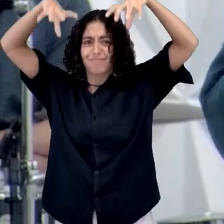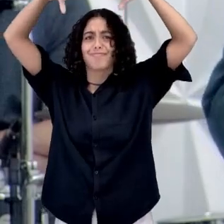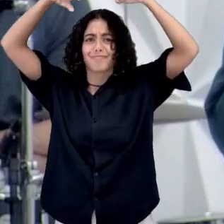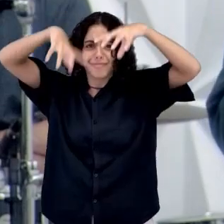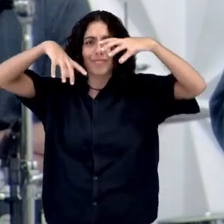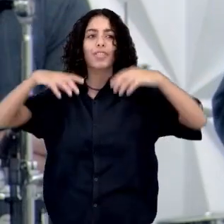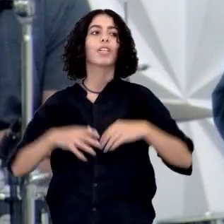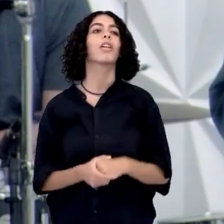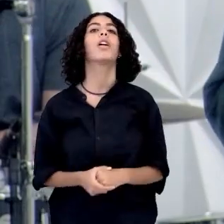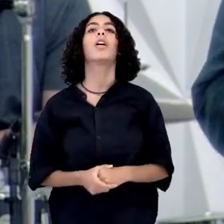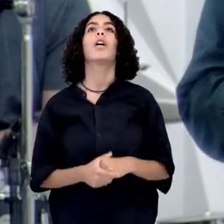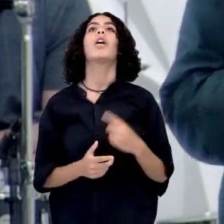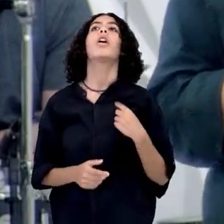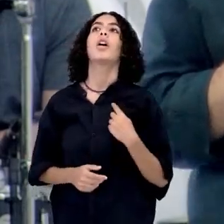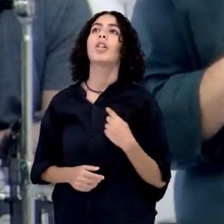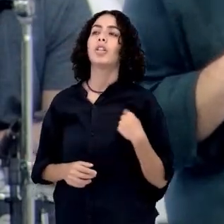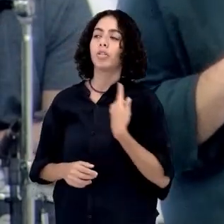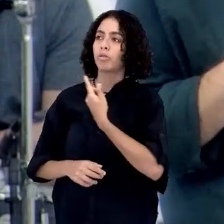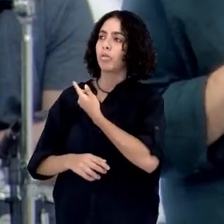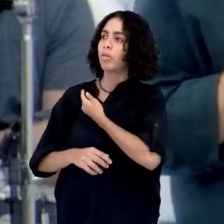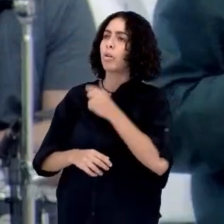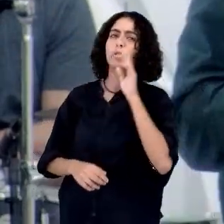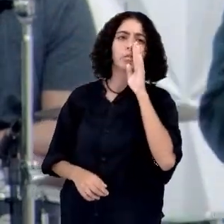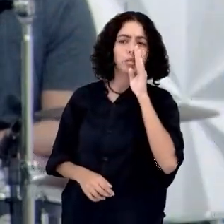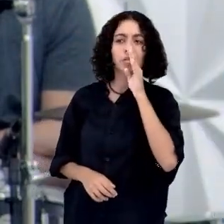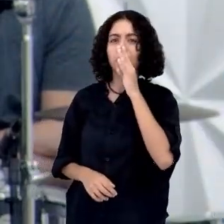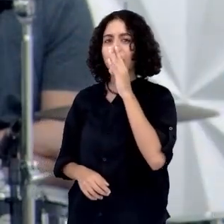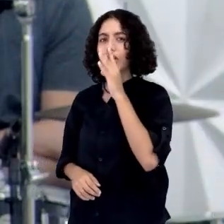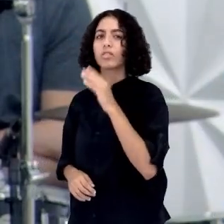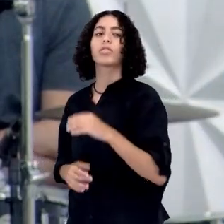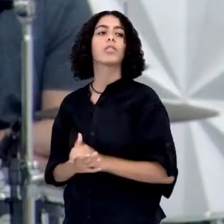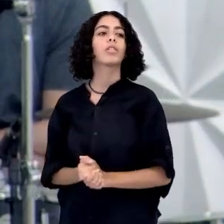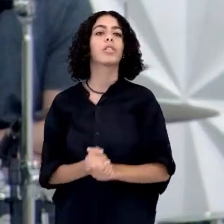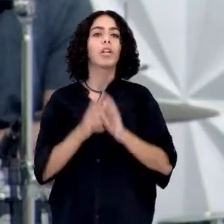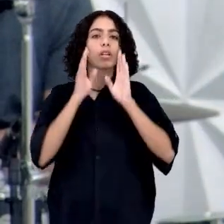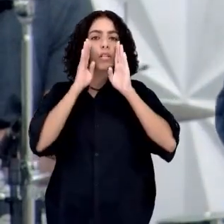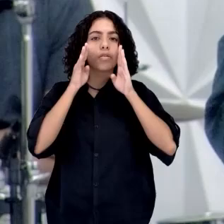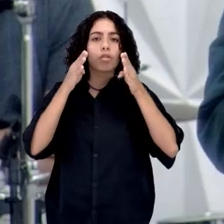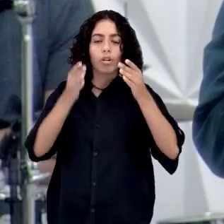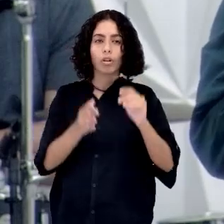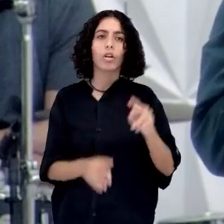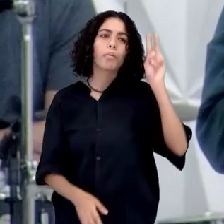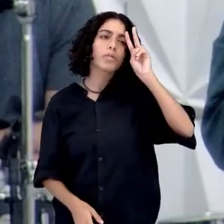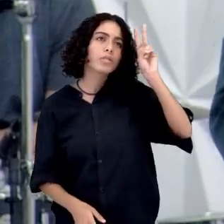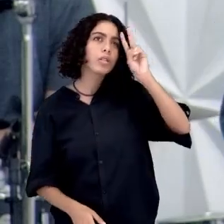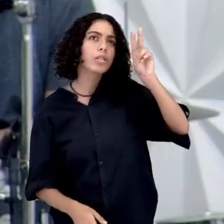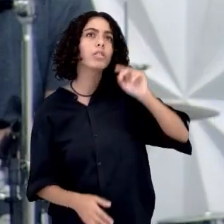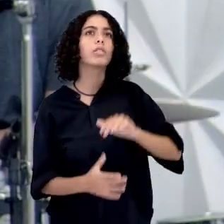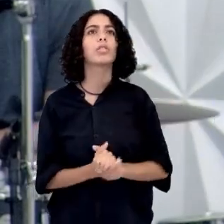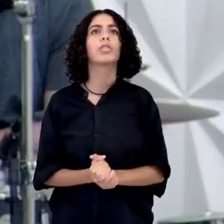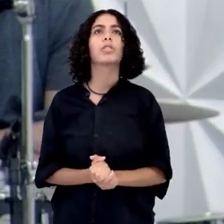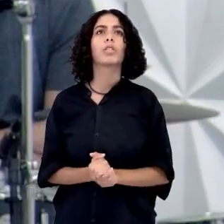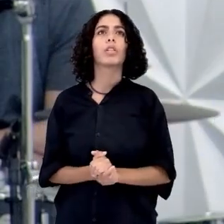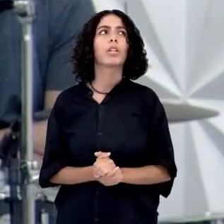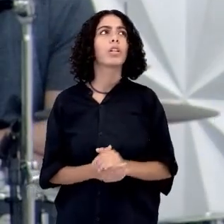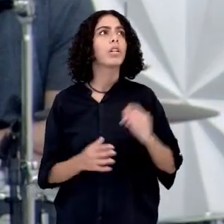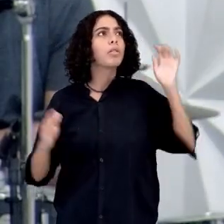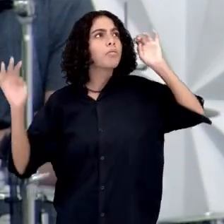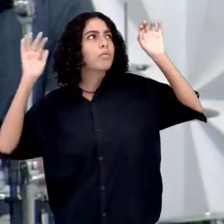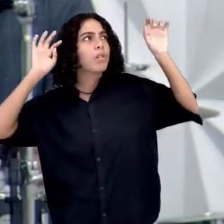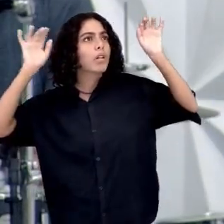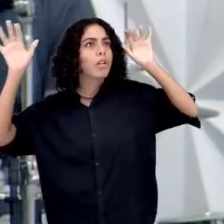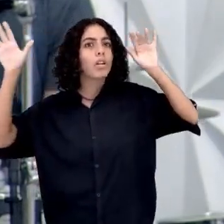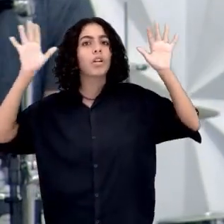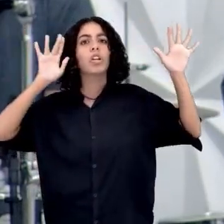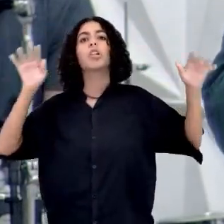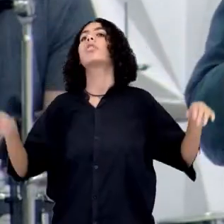olhamos essa história. Algumas pessoas, quando olham para a história do dilúvio, pensam apenas na destruição da humanidade.